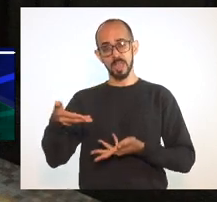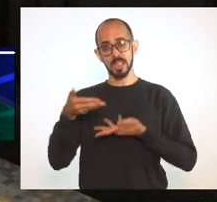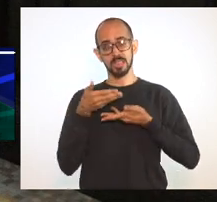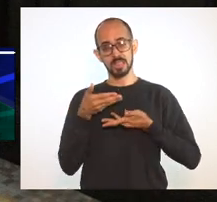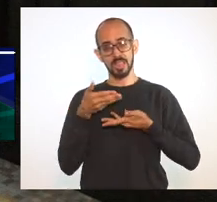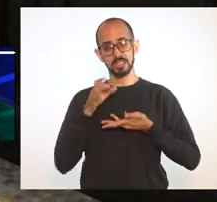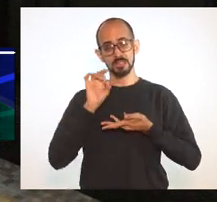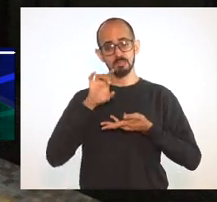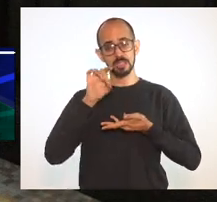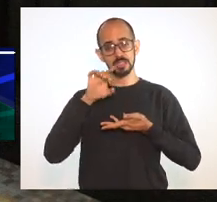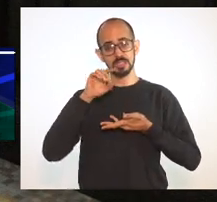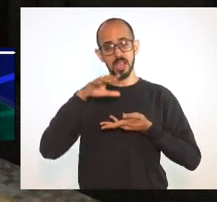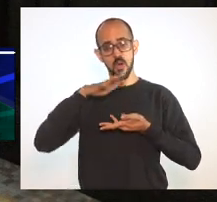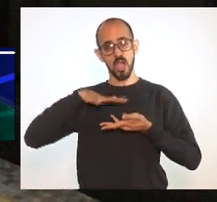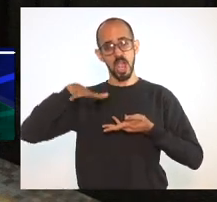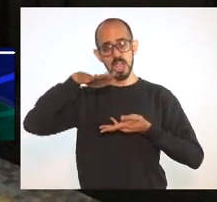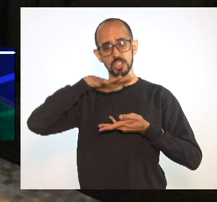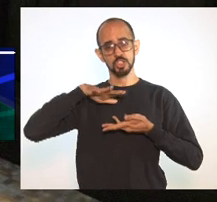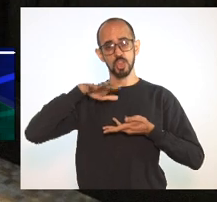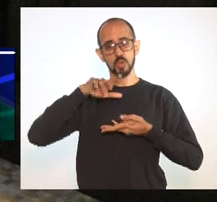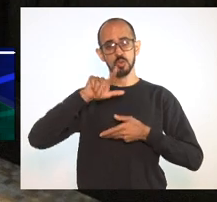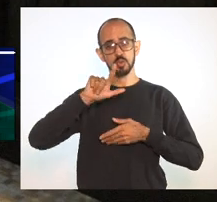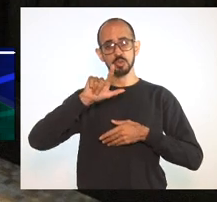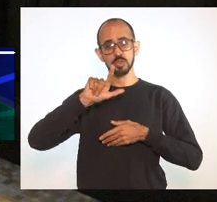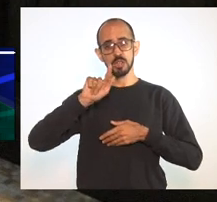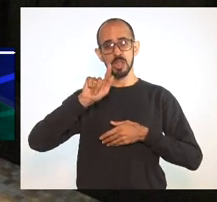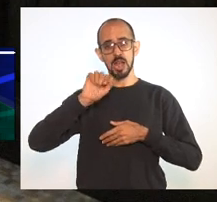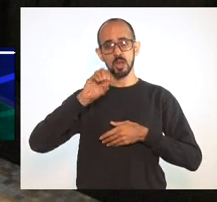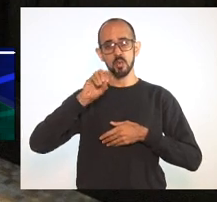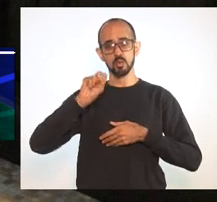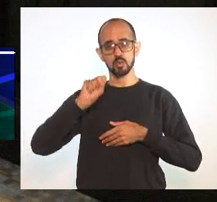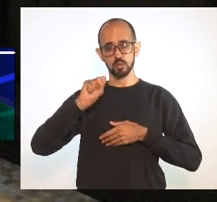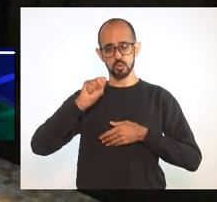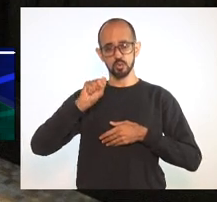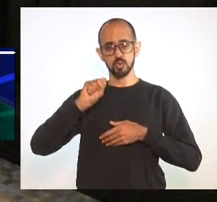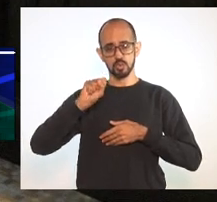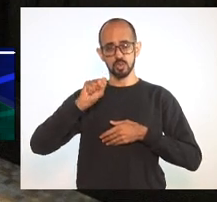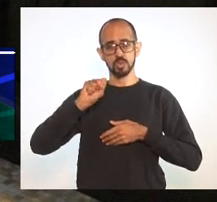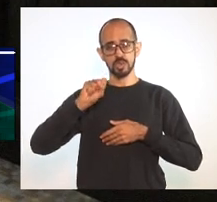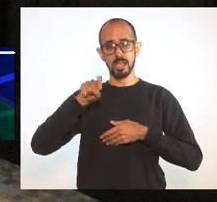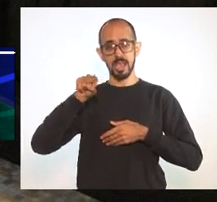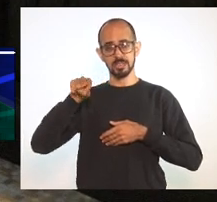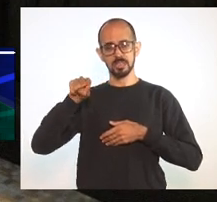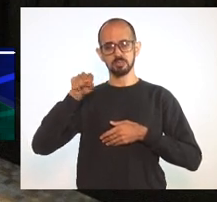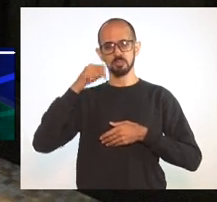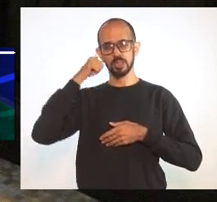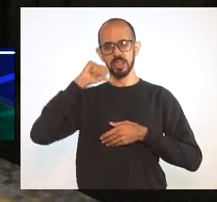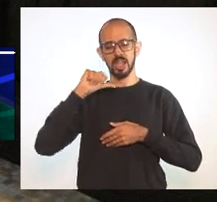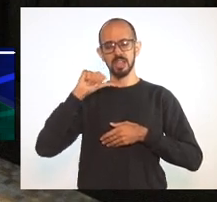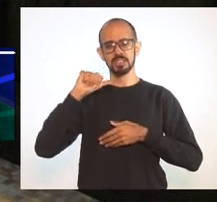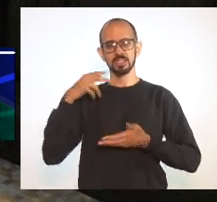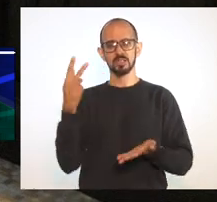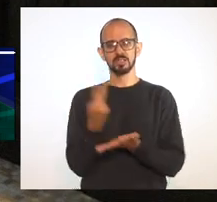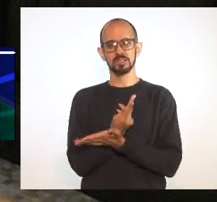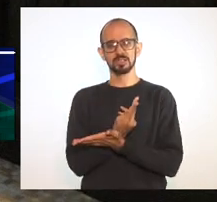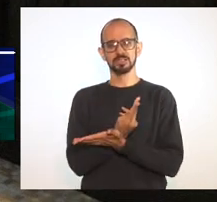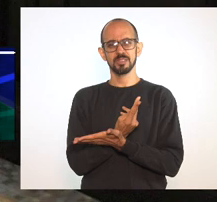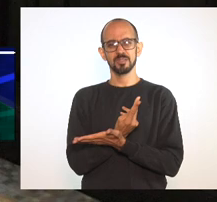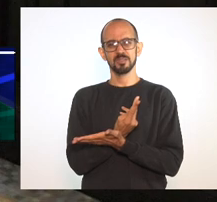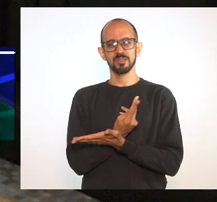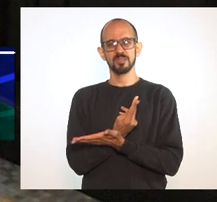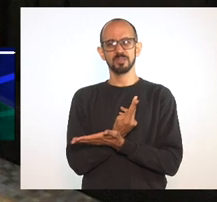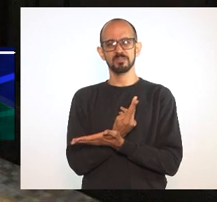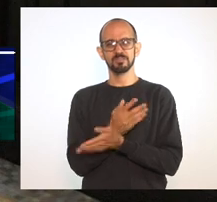em especial na região dos Lagos, e, portanto, essas mulheres foram colocadas numa situação completamente